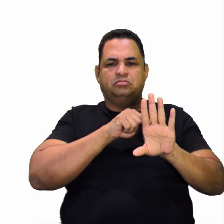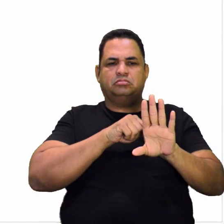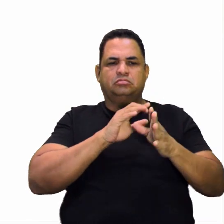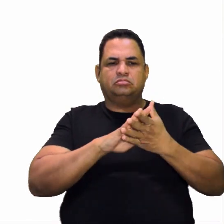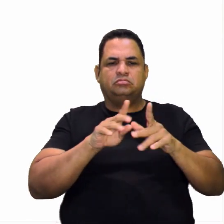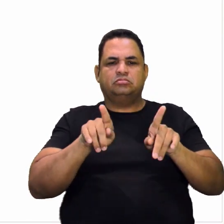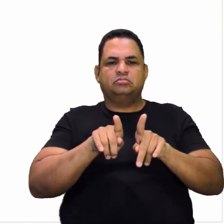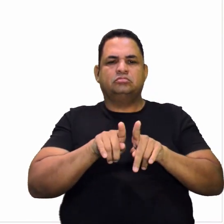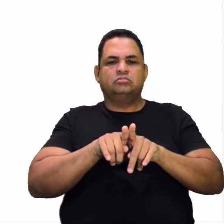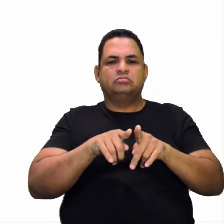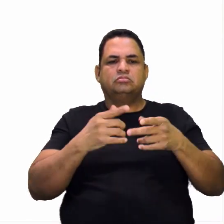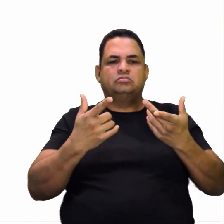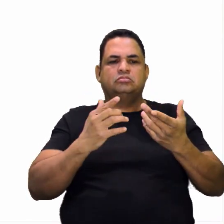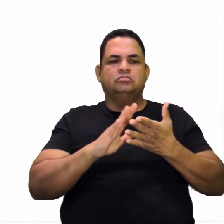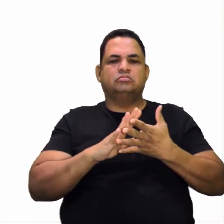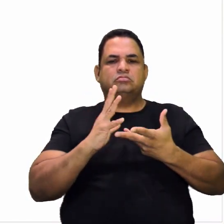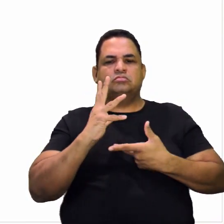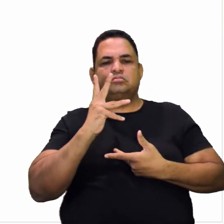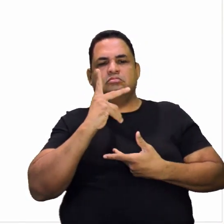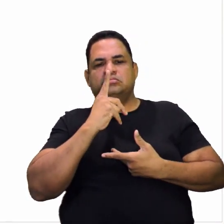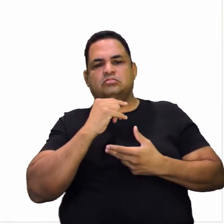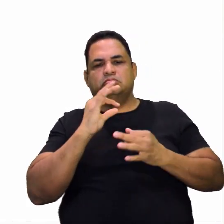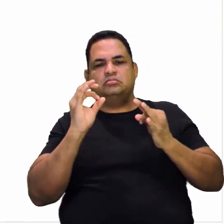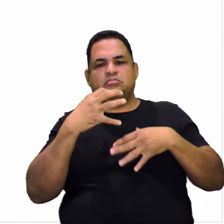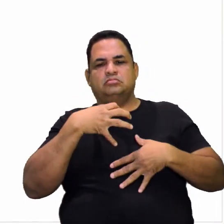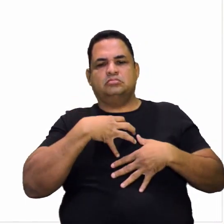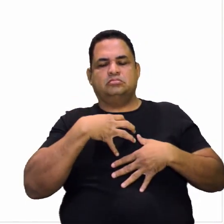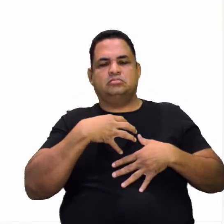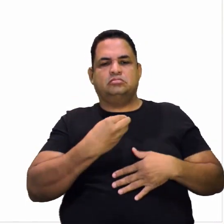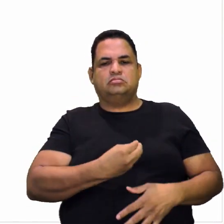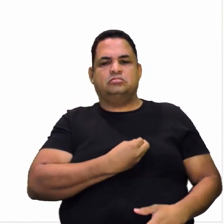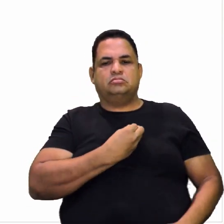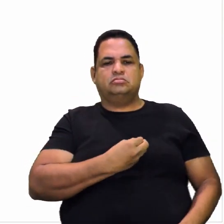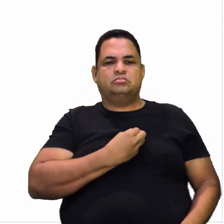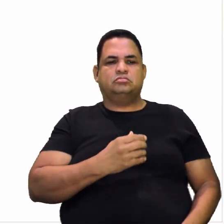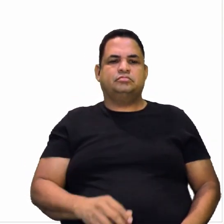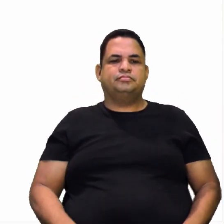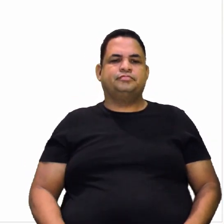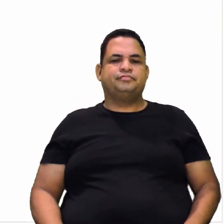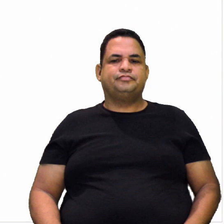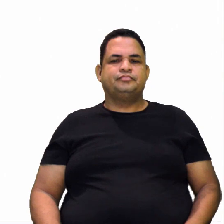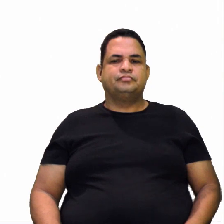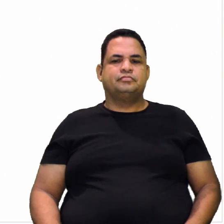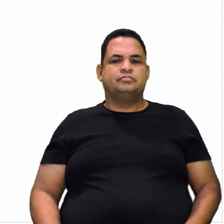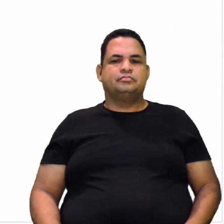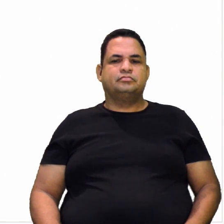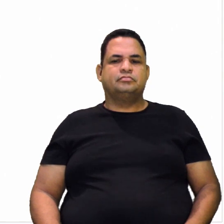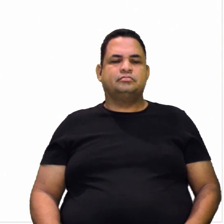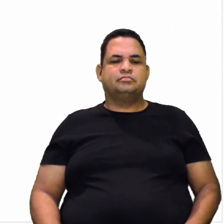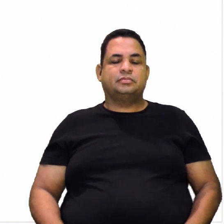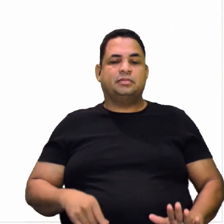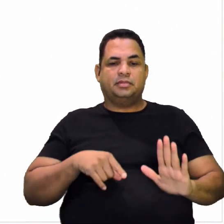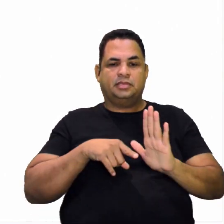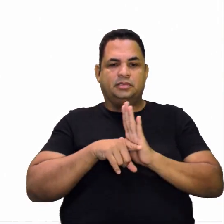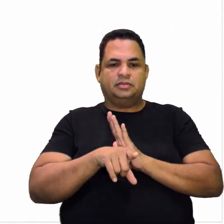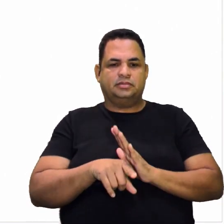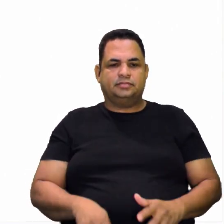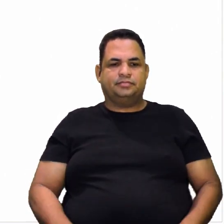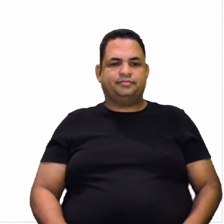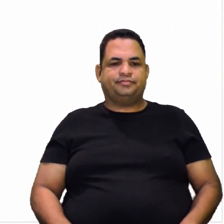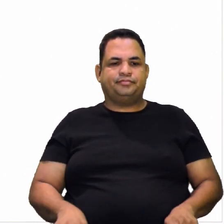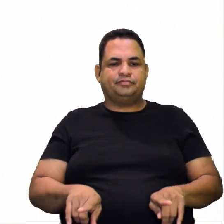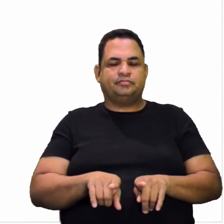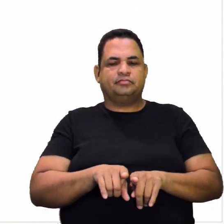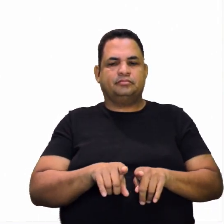também a beleza e o sentido da vida. Essa é a pergunta. Também